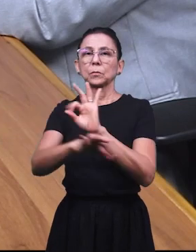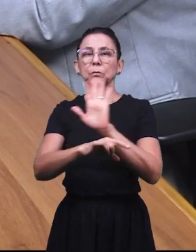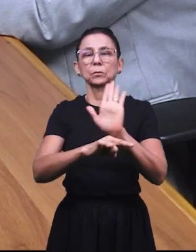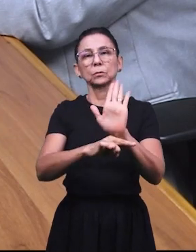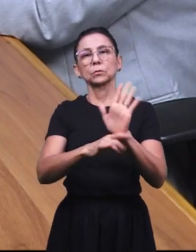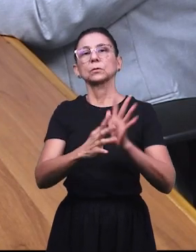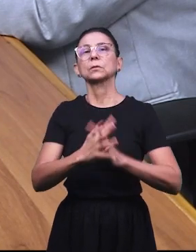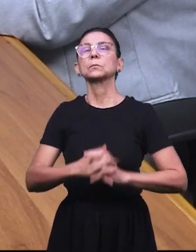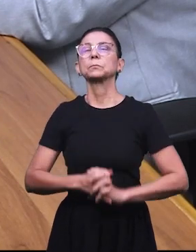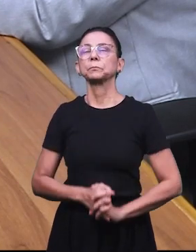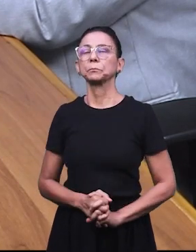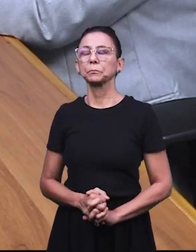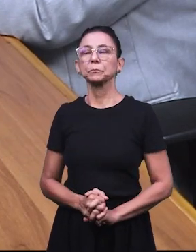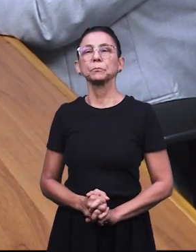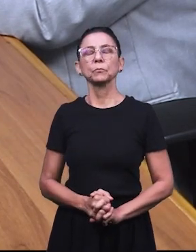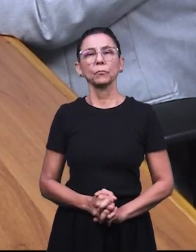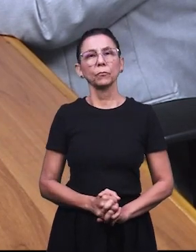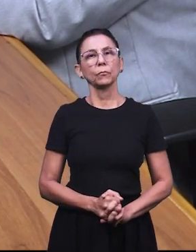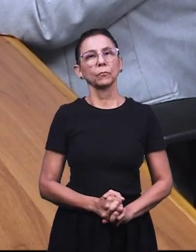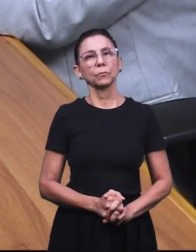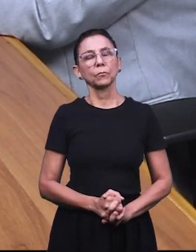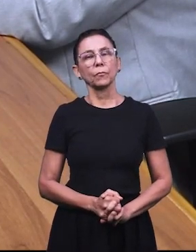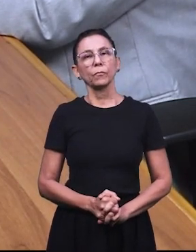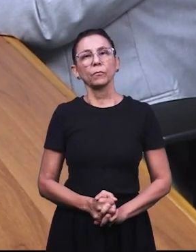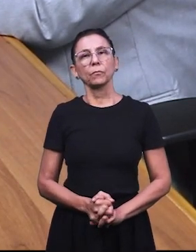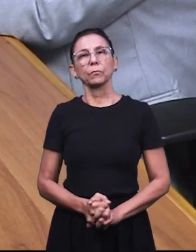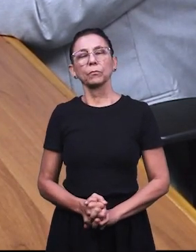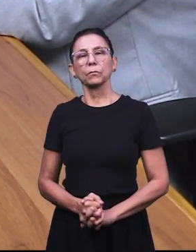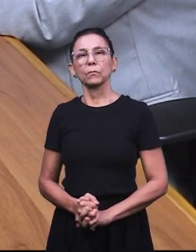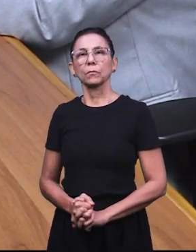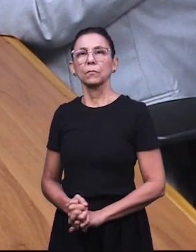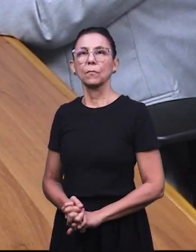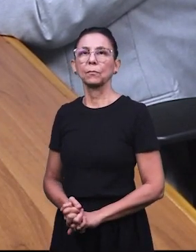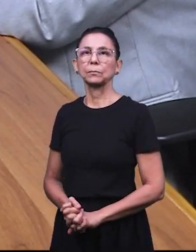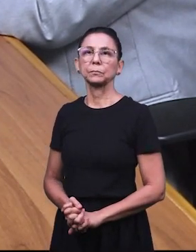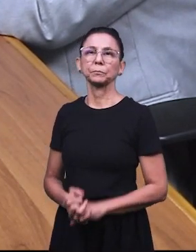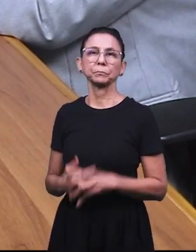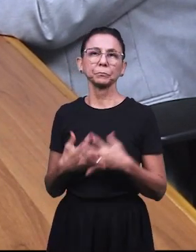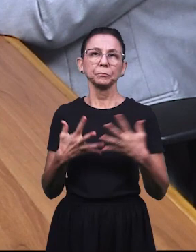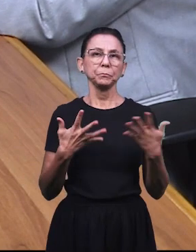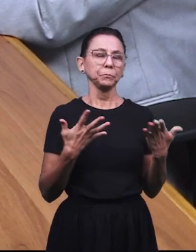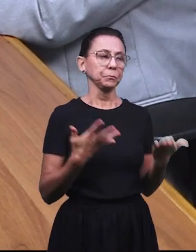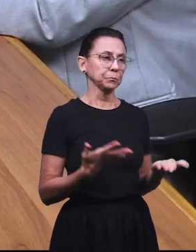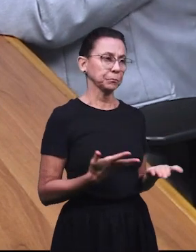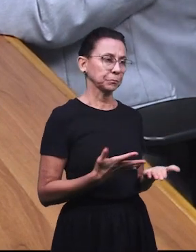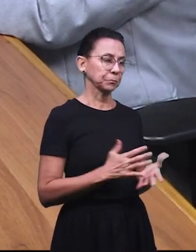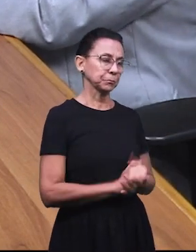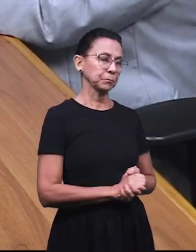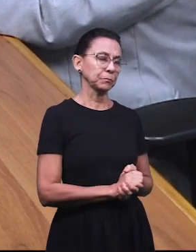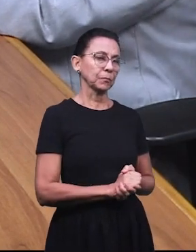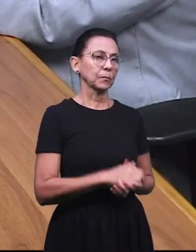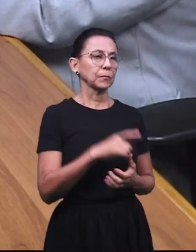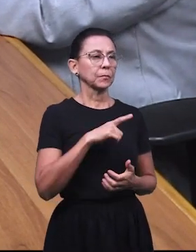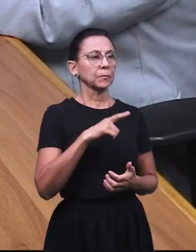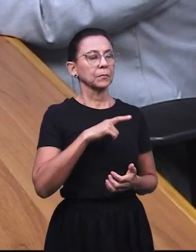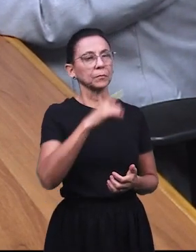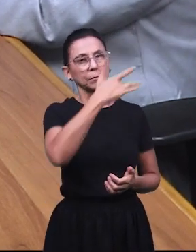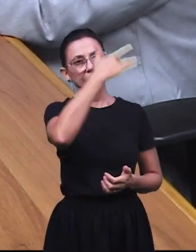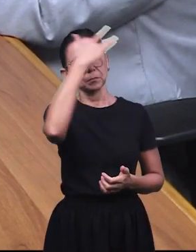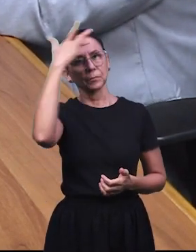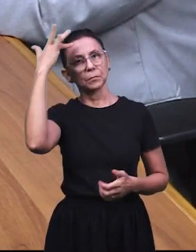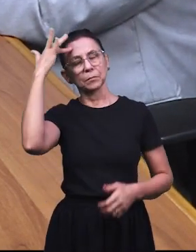nos atender. Essa Glória foi a uma Jesus. das experiências. Que bênção. Lucélia, tem pessoas que gostam